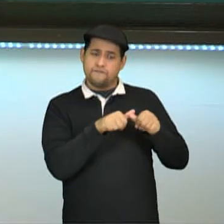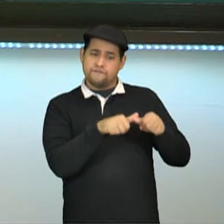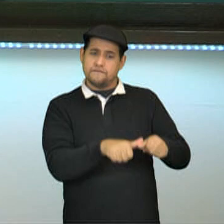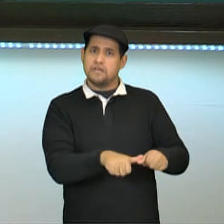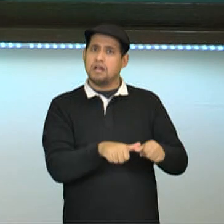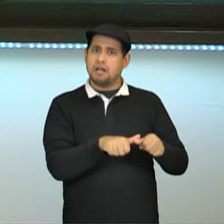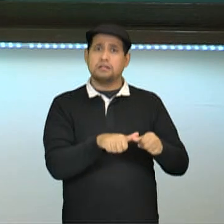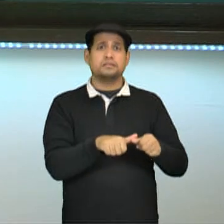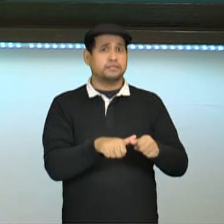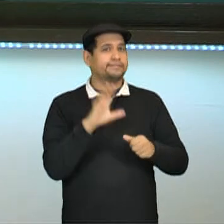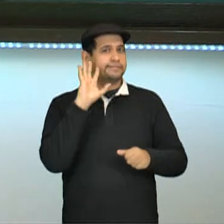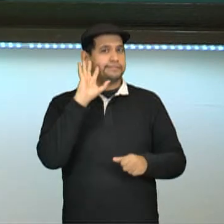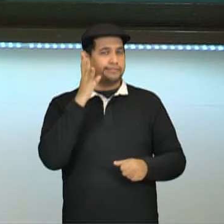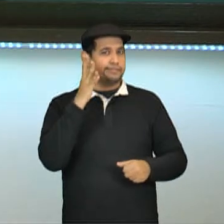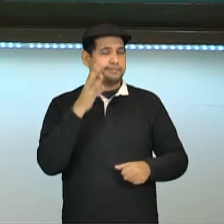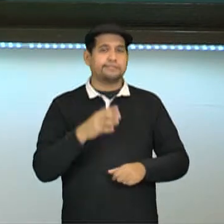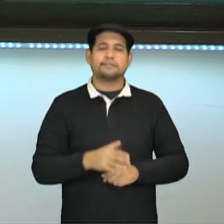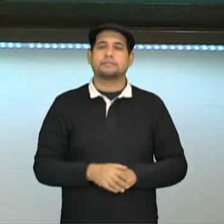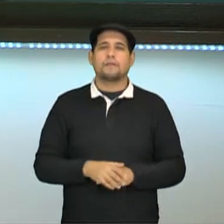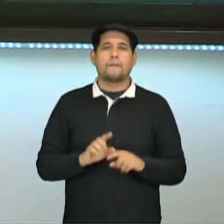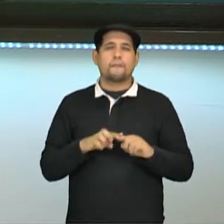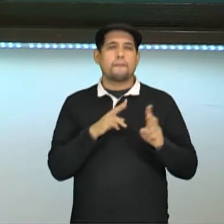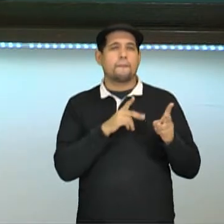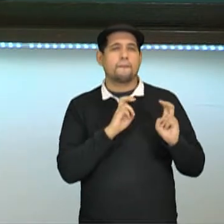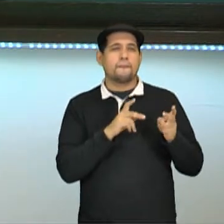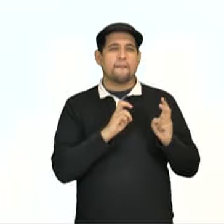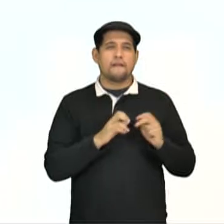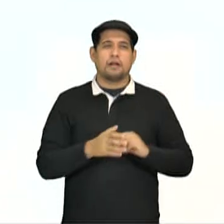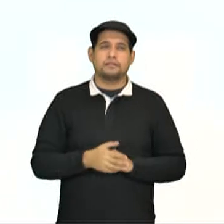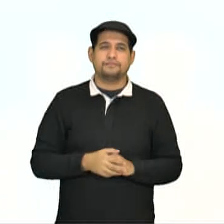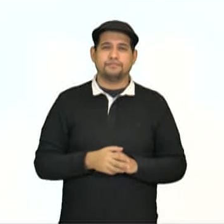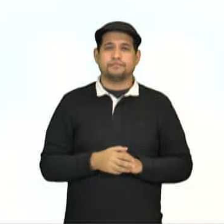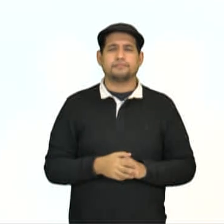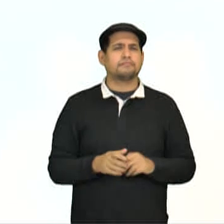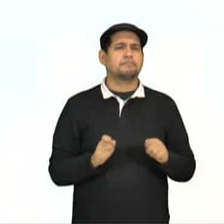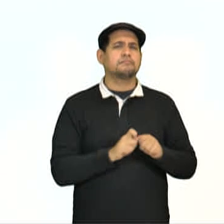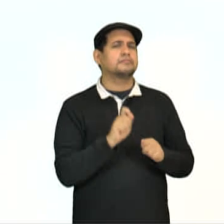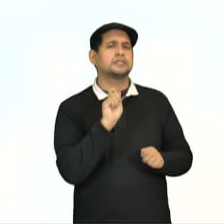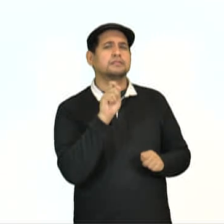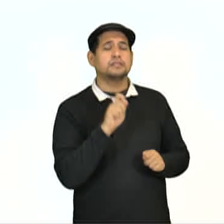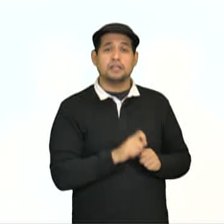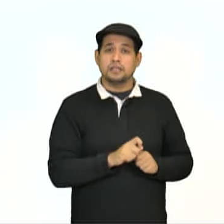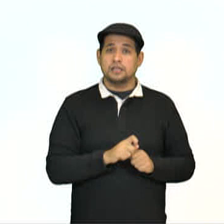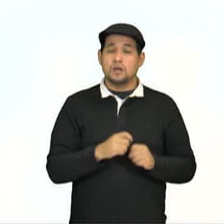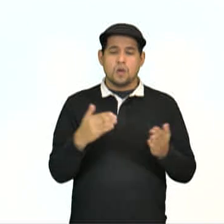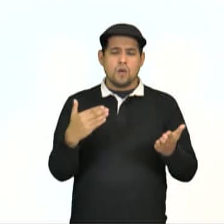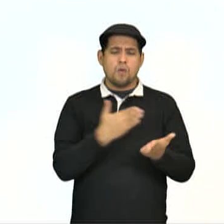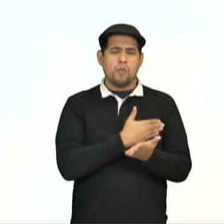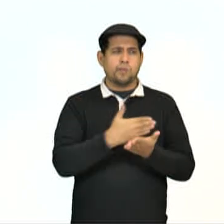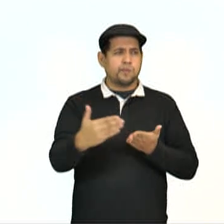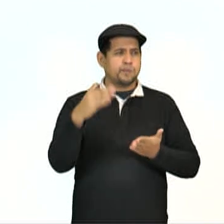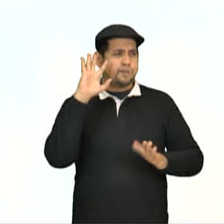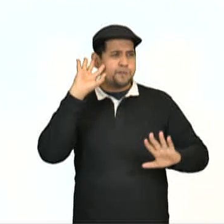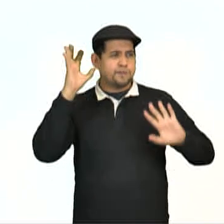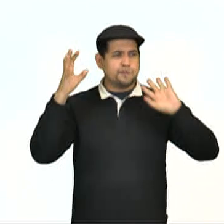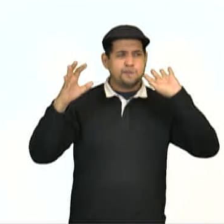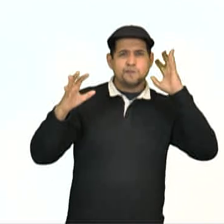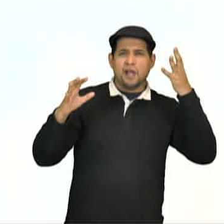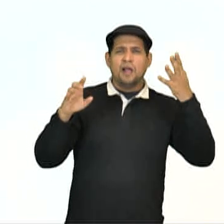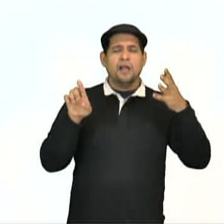reino. Foi o que aconteceu aqui. E olha só, isso vai fazer com que comece a ocorrer uma